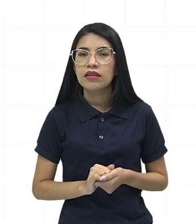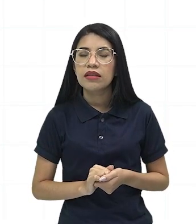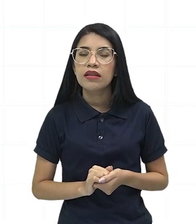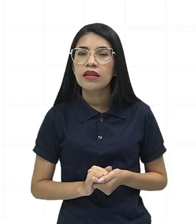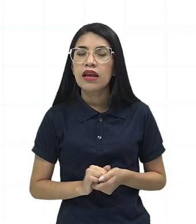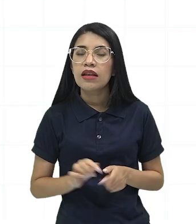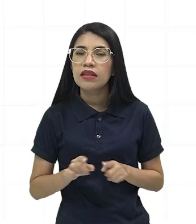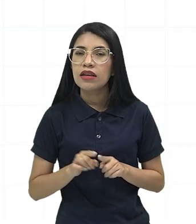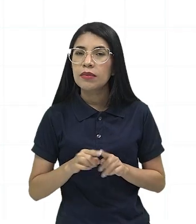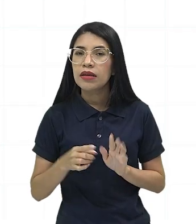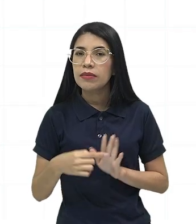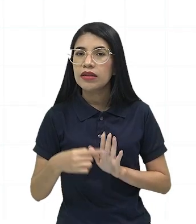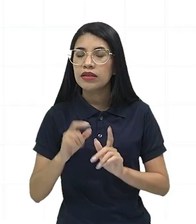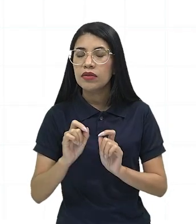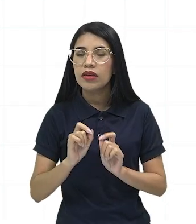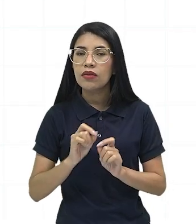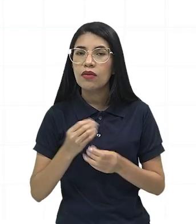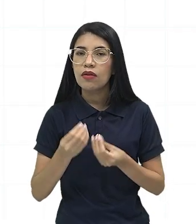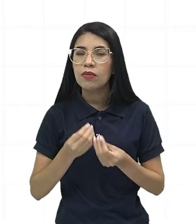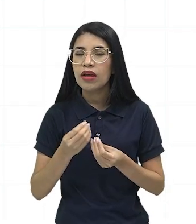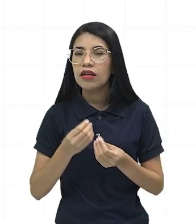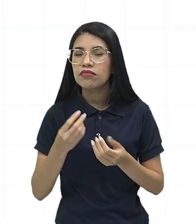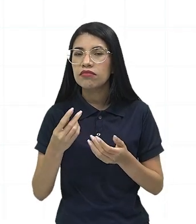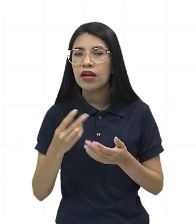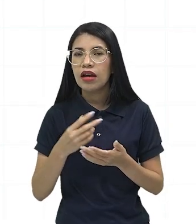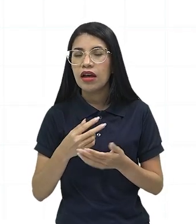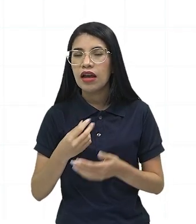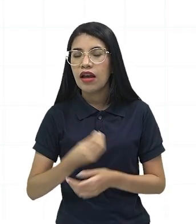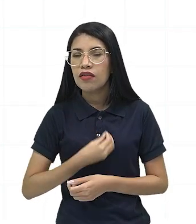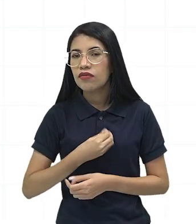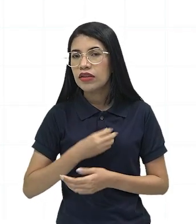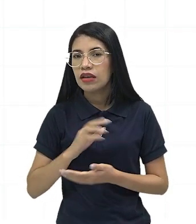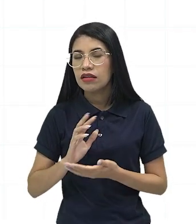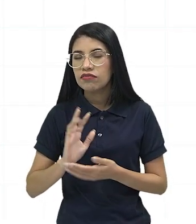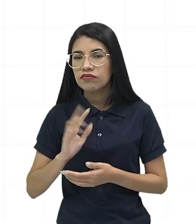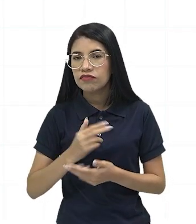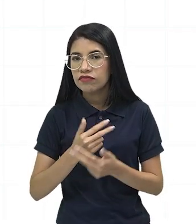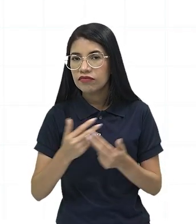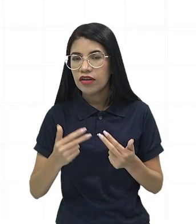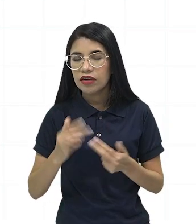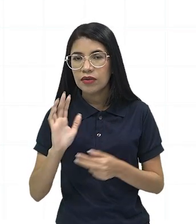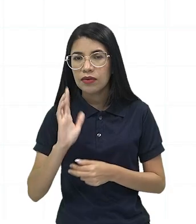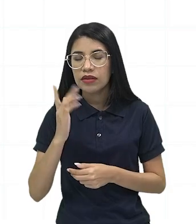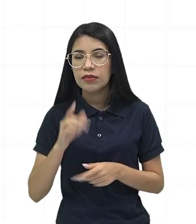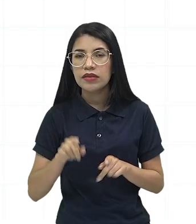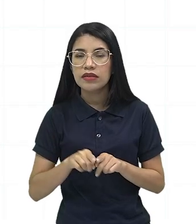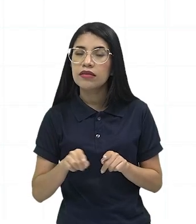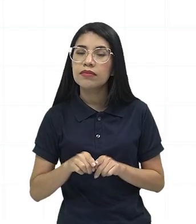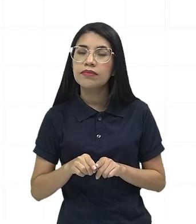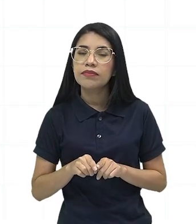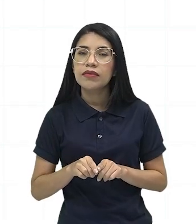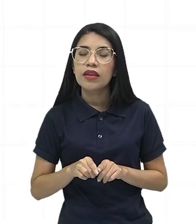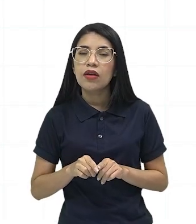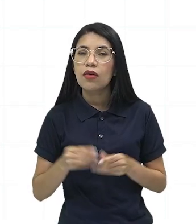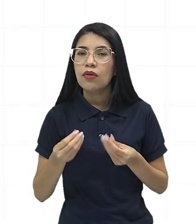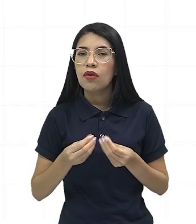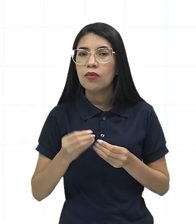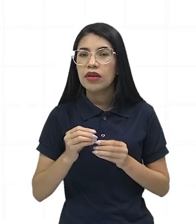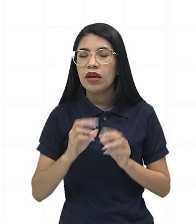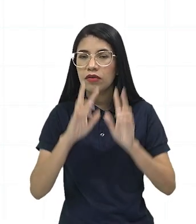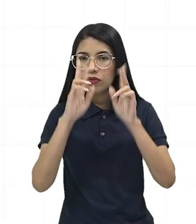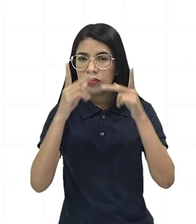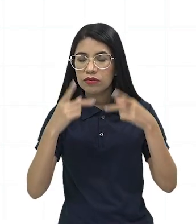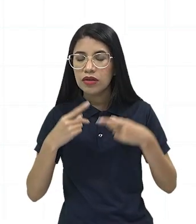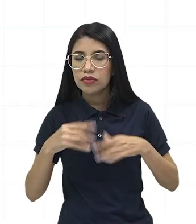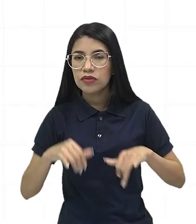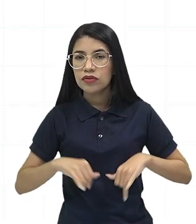como destino, erro trágico e o lado sombrio da condição humana, ou seja, tudo aquilo que o homem sofre, um destino